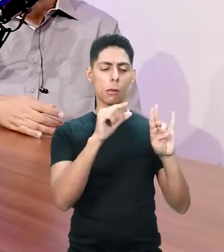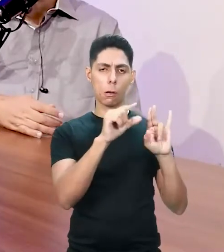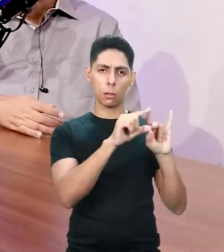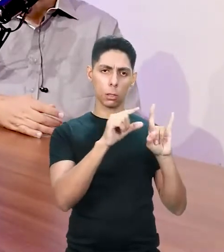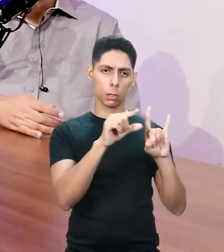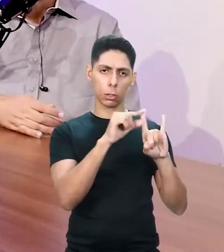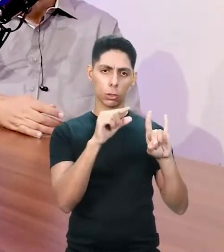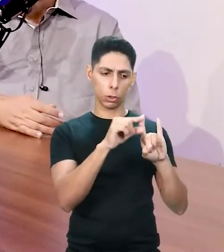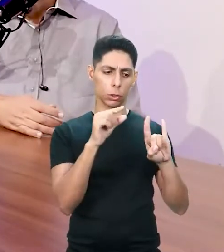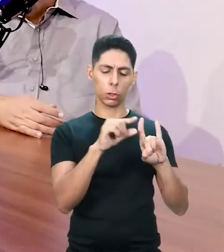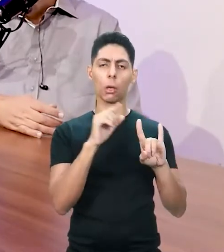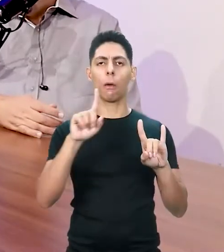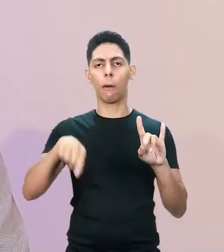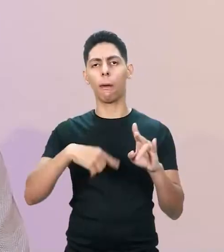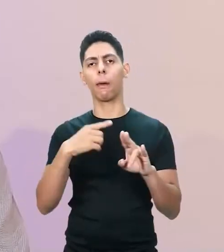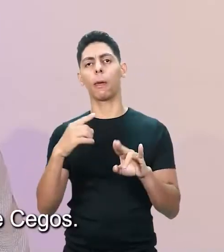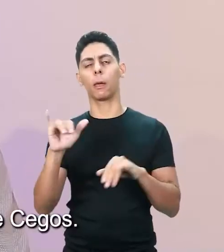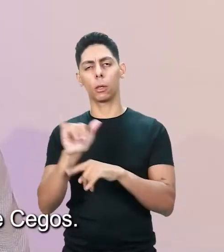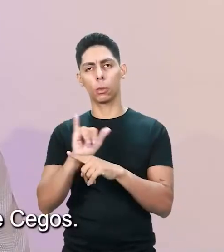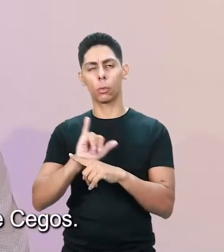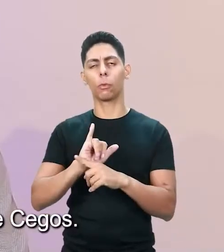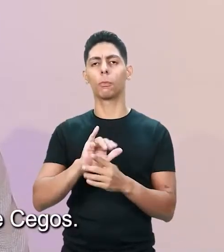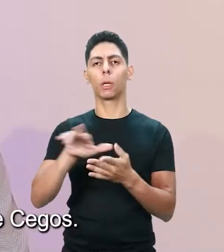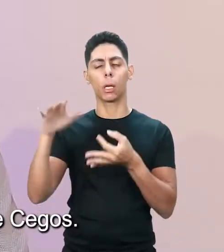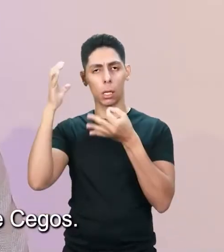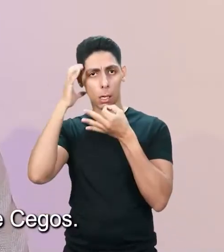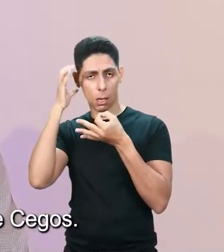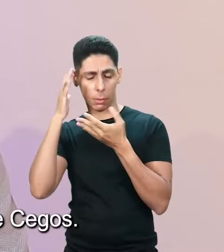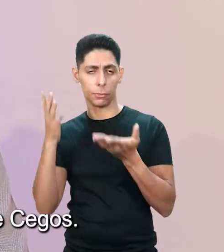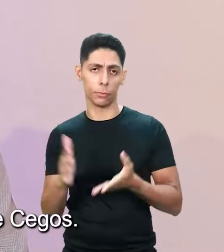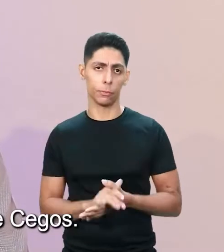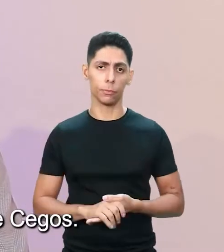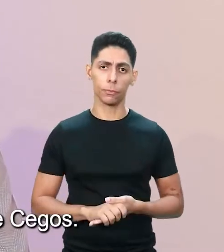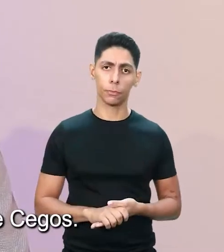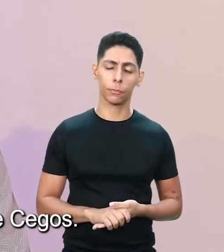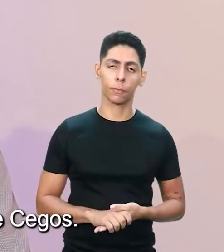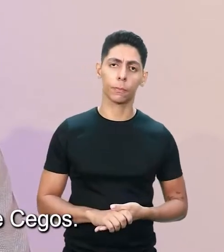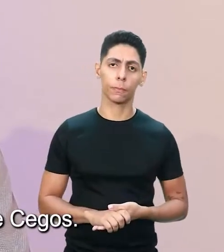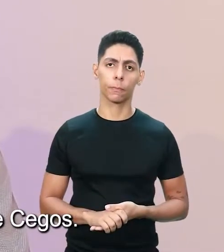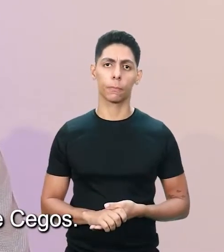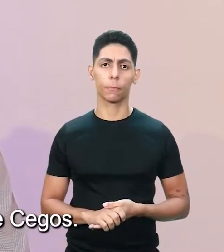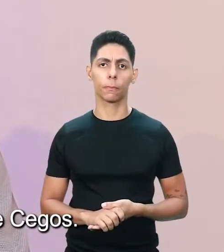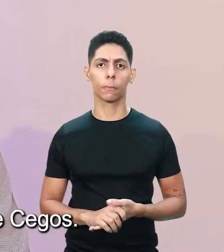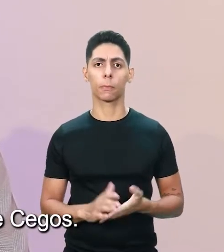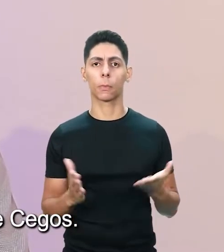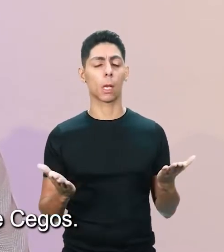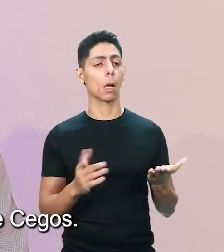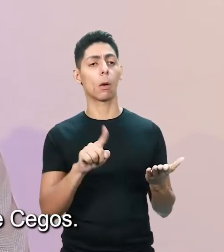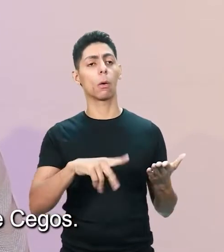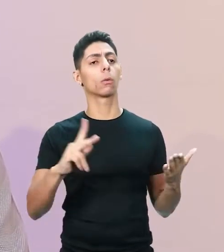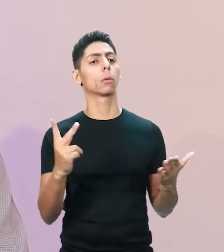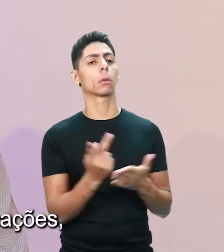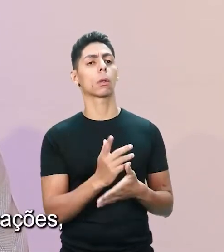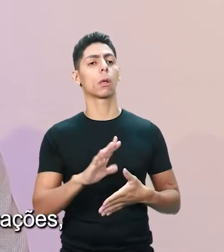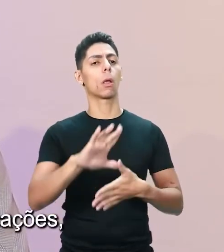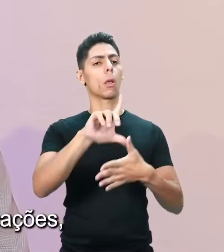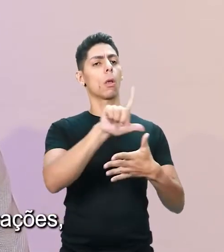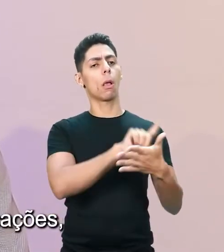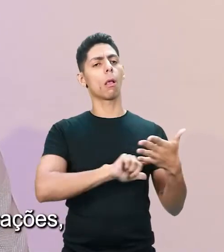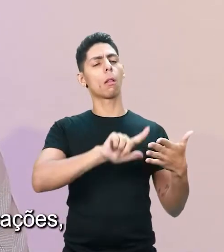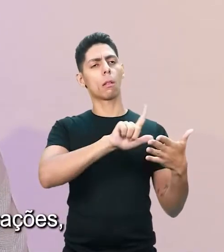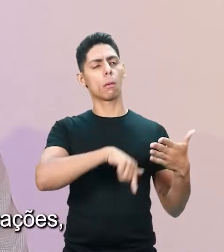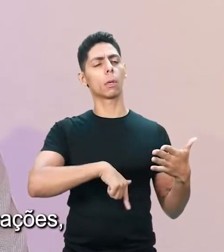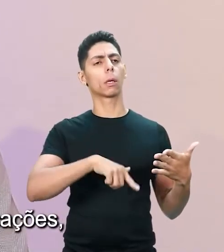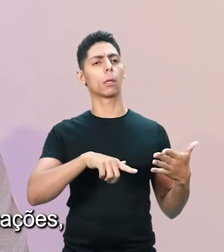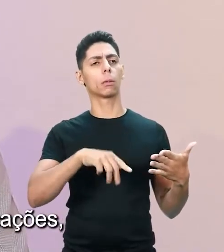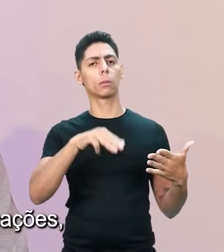e a rádio ONCB. Maravilha. E agora, União Latino-Americana de Cegos, o LAC, também